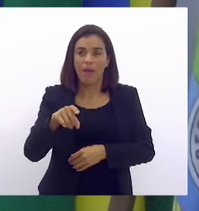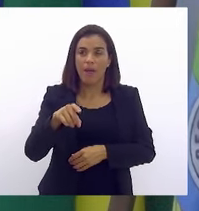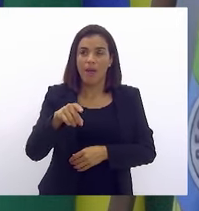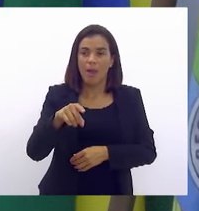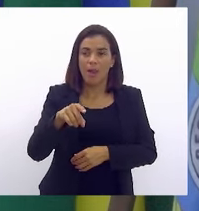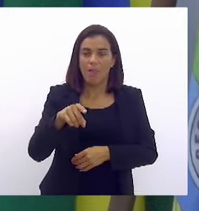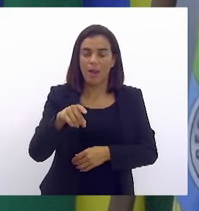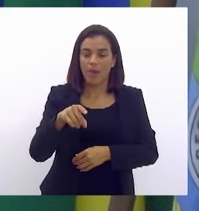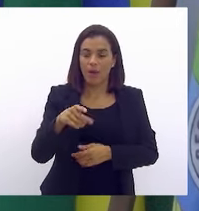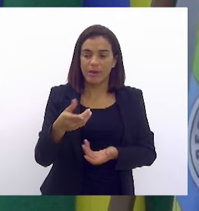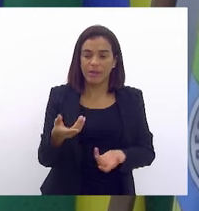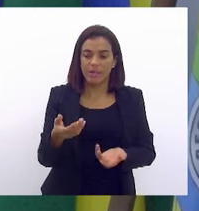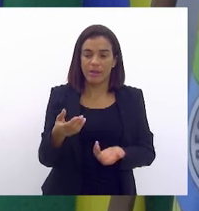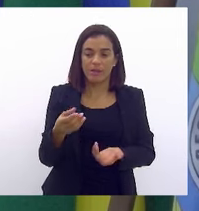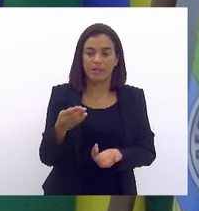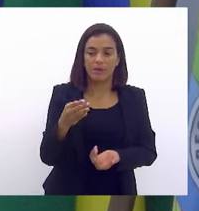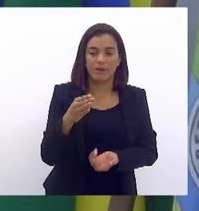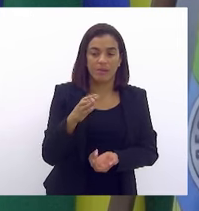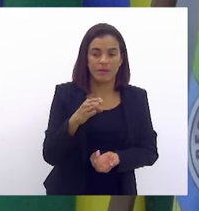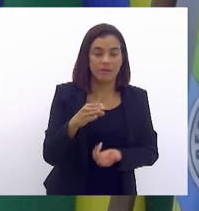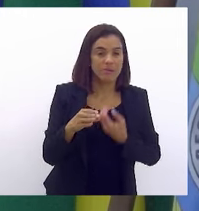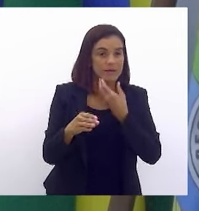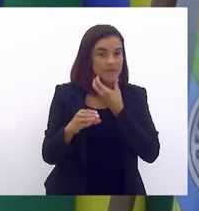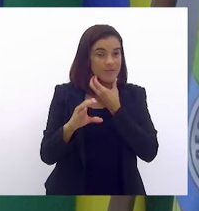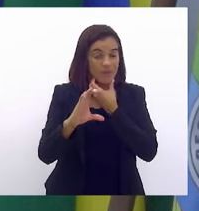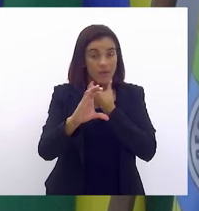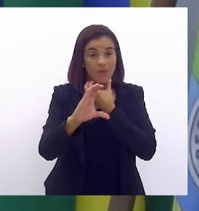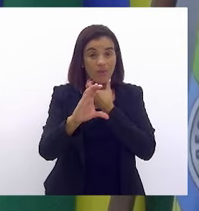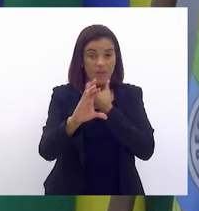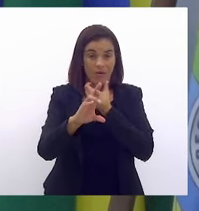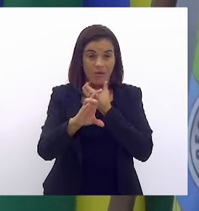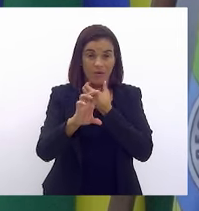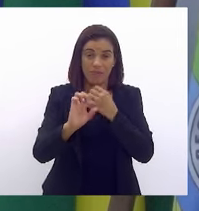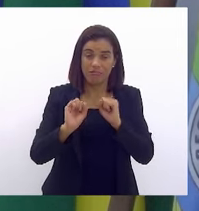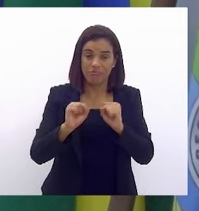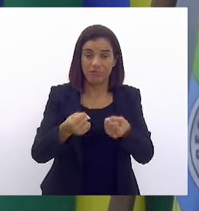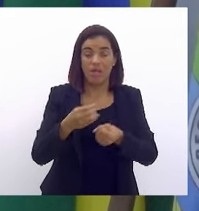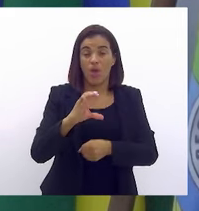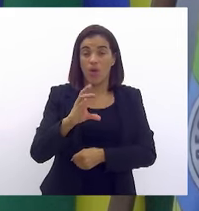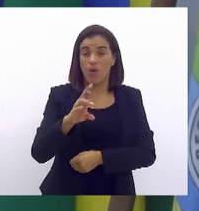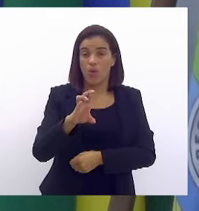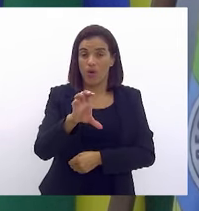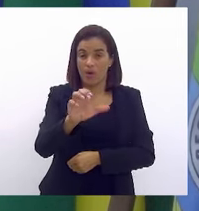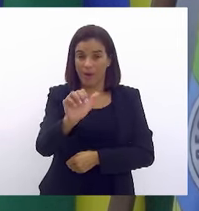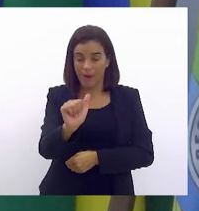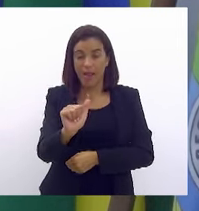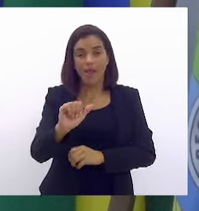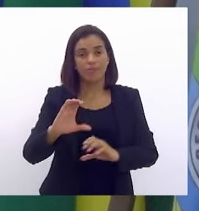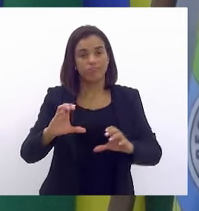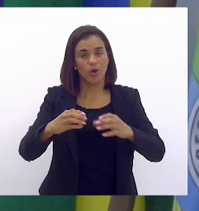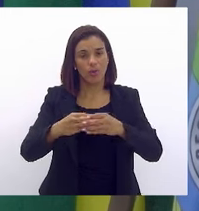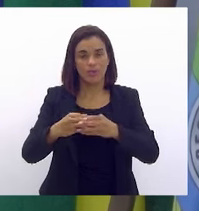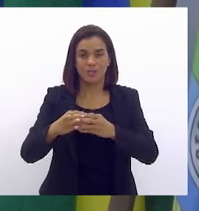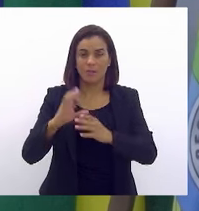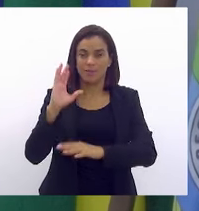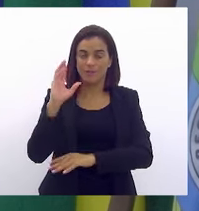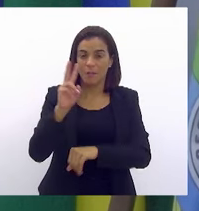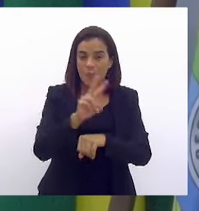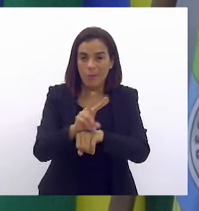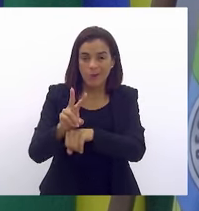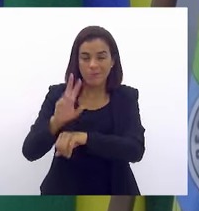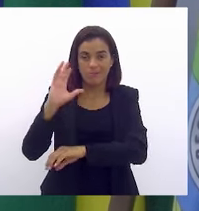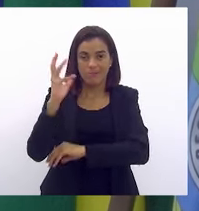do Maricá. Tá? Então, o CREA, mais uma vez, através da nossa Comissão de Meio Ambiente, qualquer um aqui pode